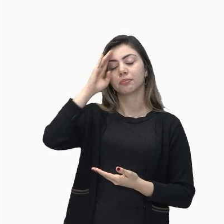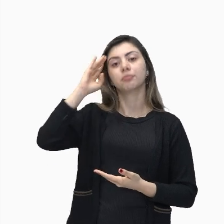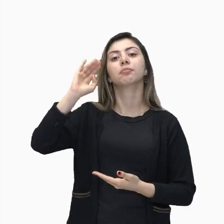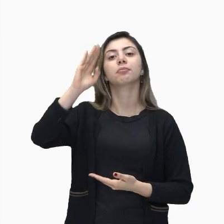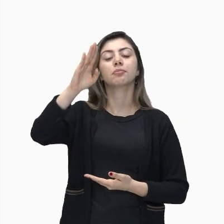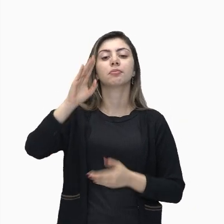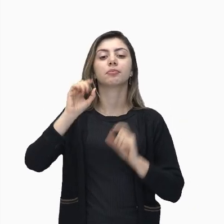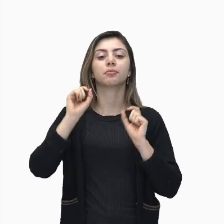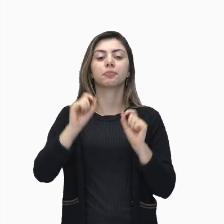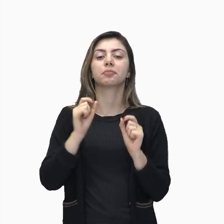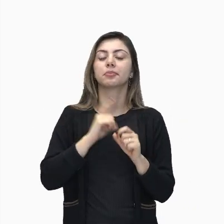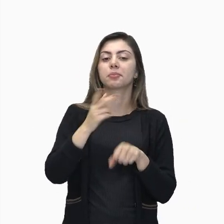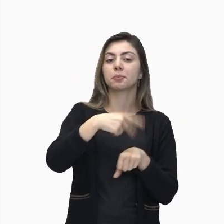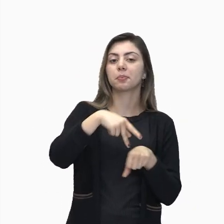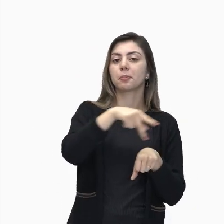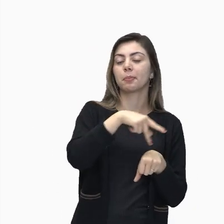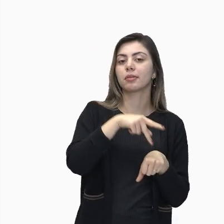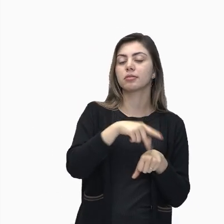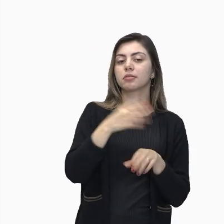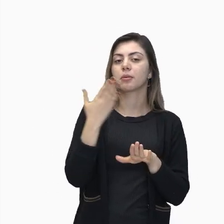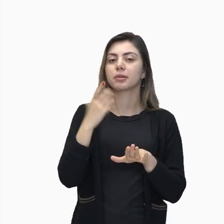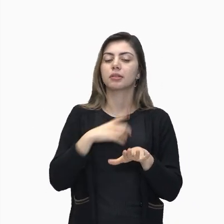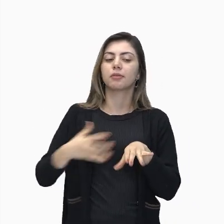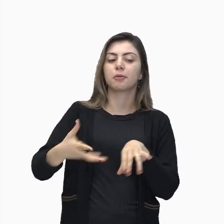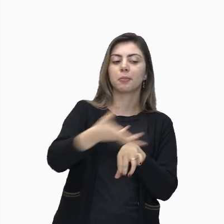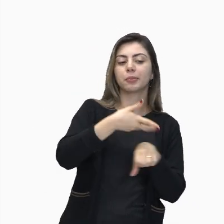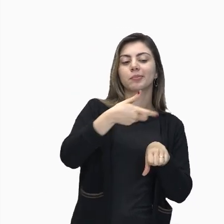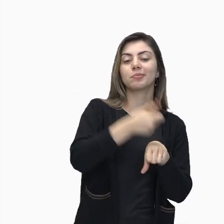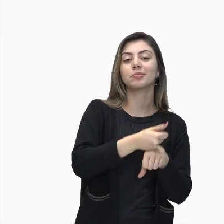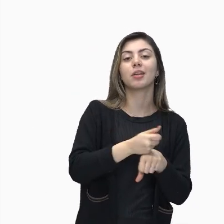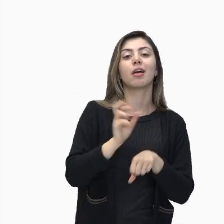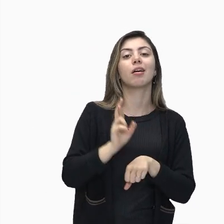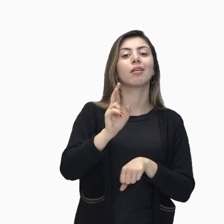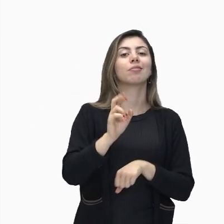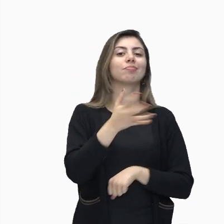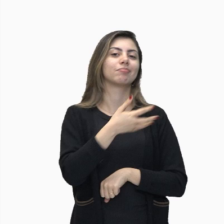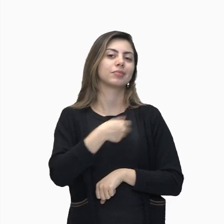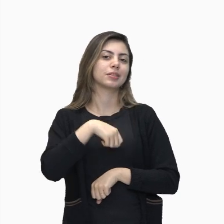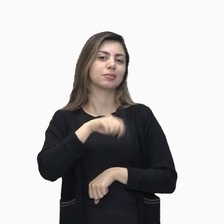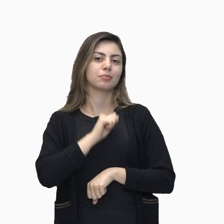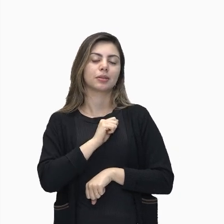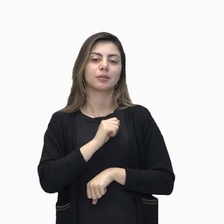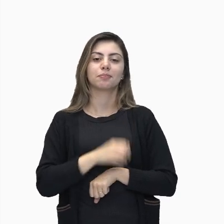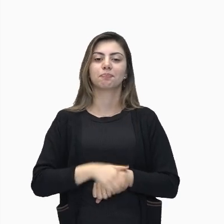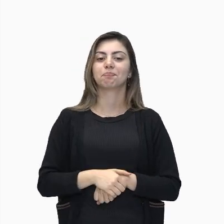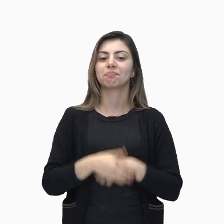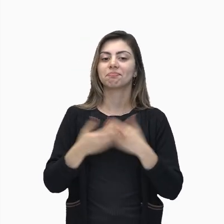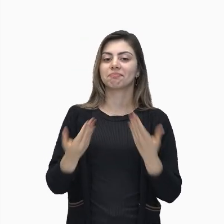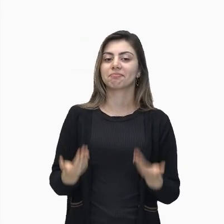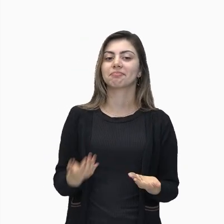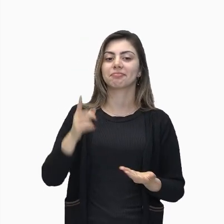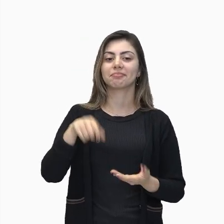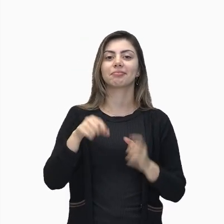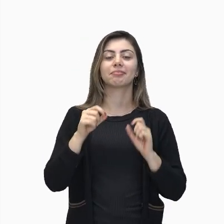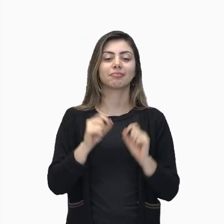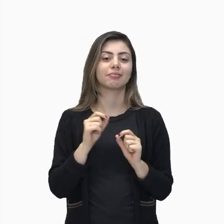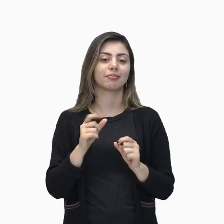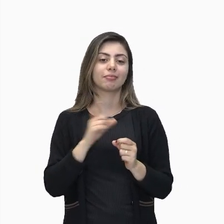países que foram colonizados pela Espanha. Então, esse majoritariamente é o mesmo que